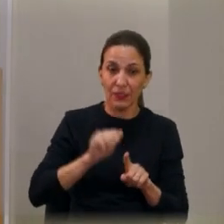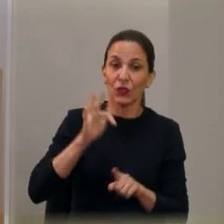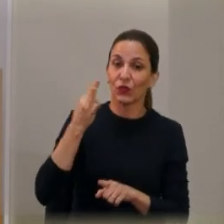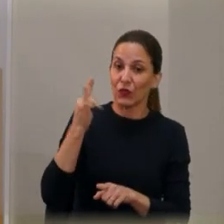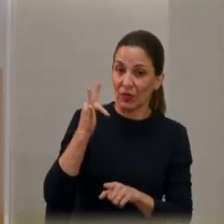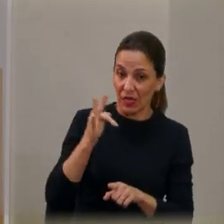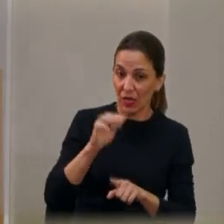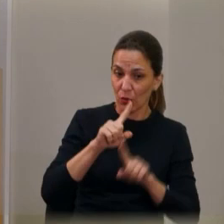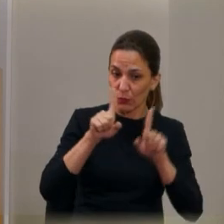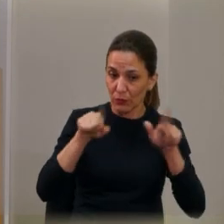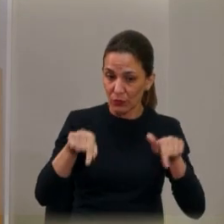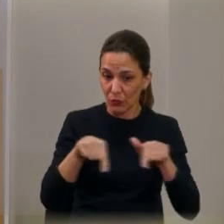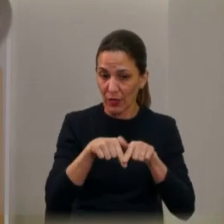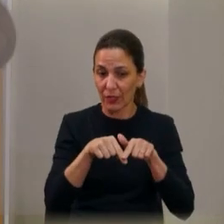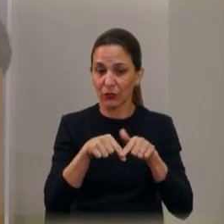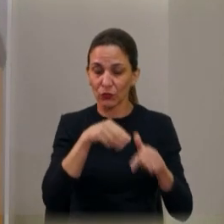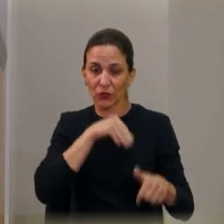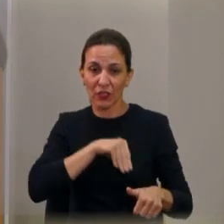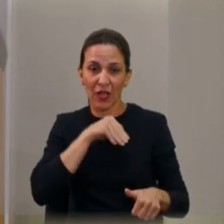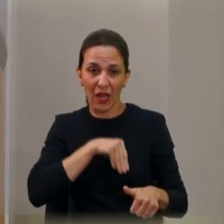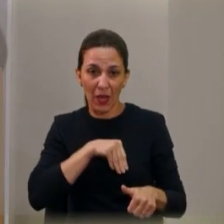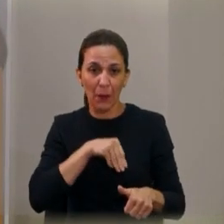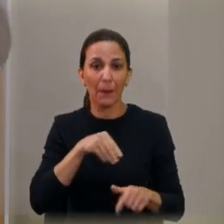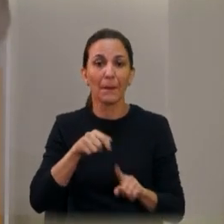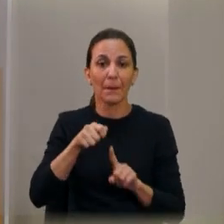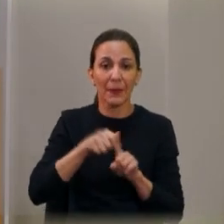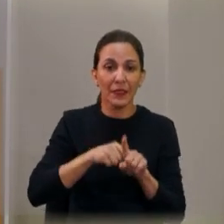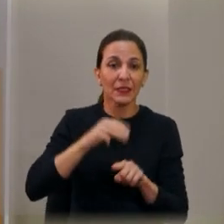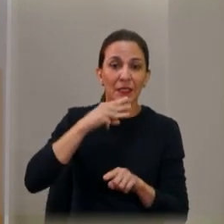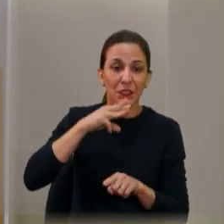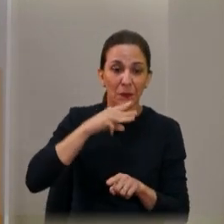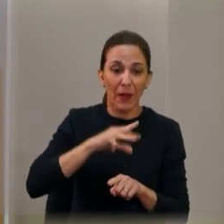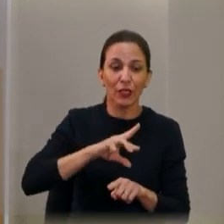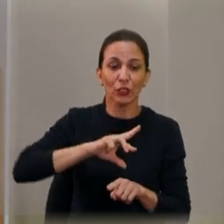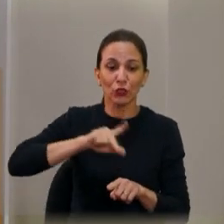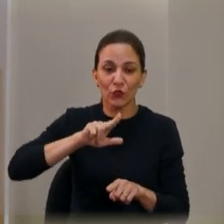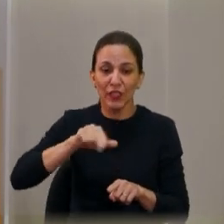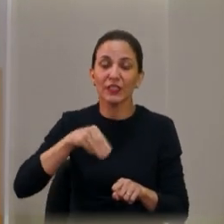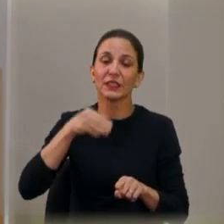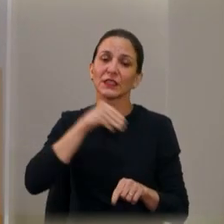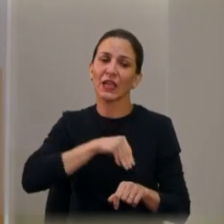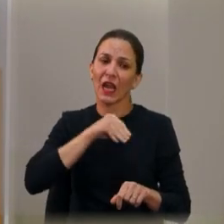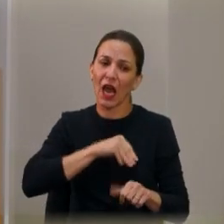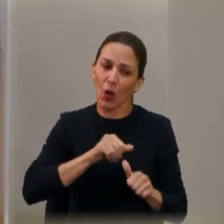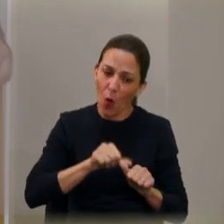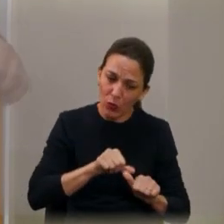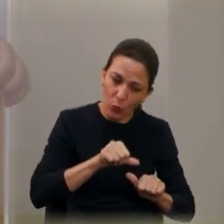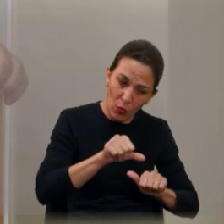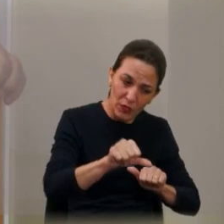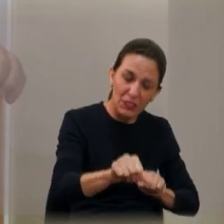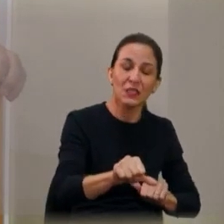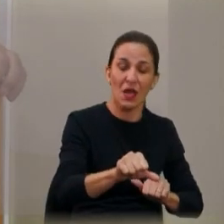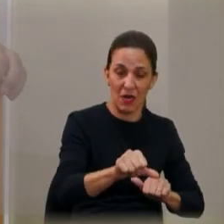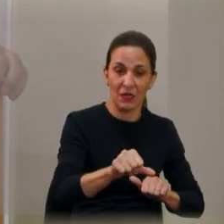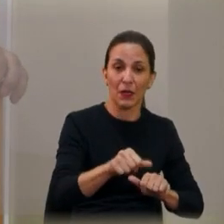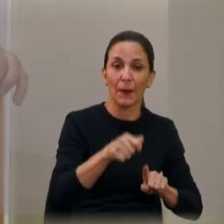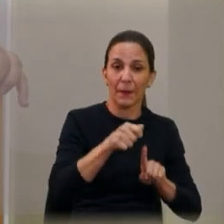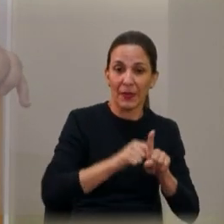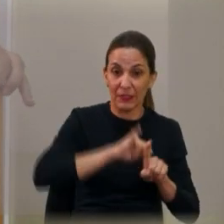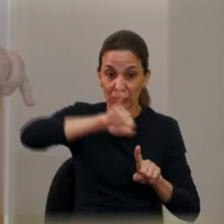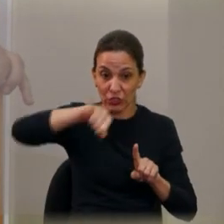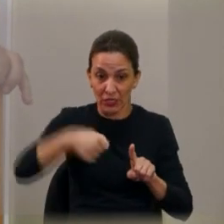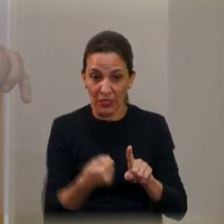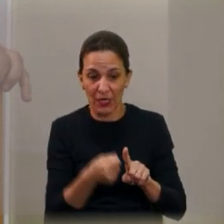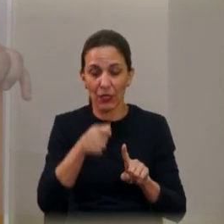rodar uma folha complementar em março toda a categoria você tá recebendo essa diferença salarial que não foi recebida por vocês durante